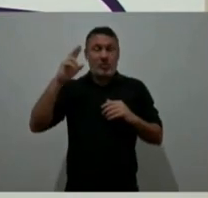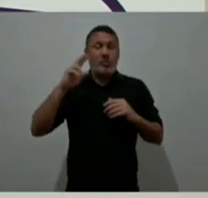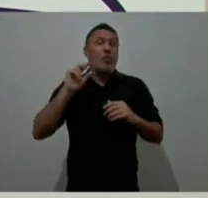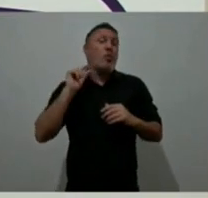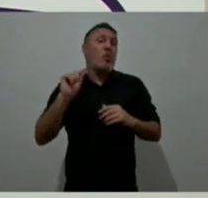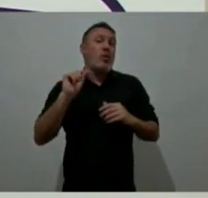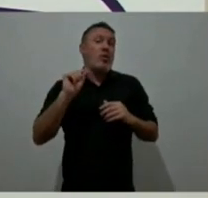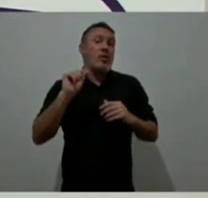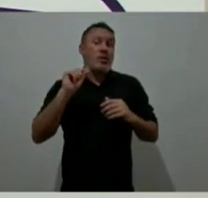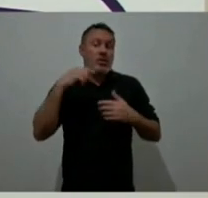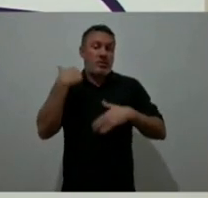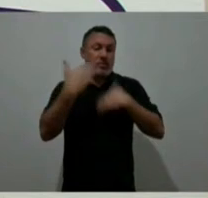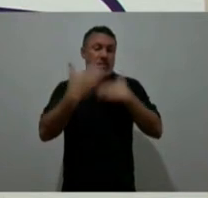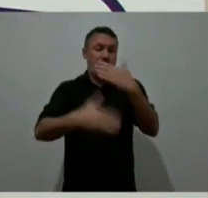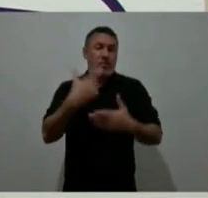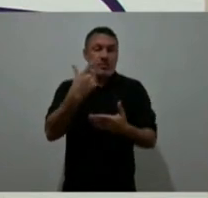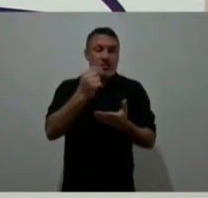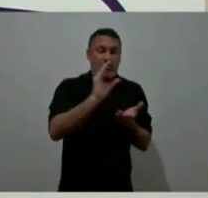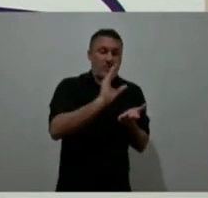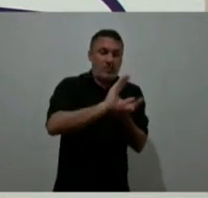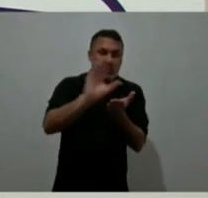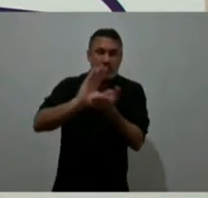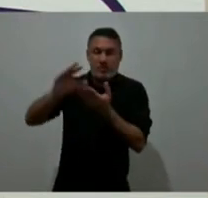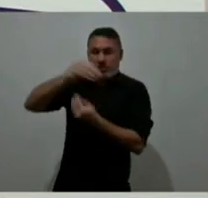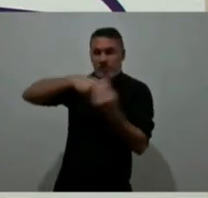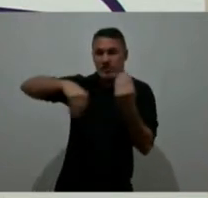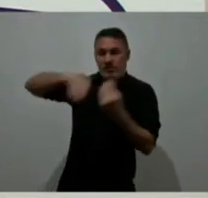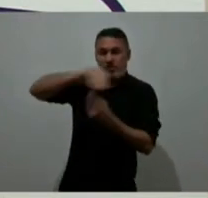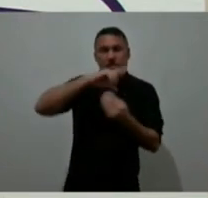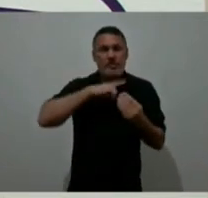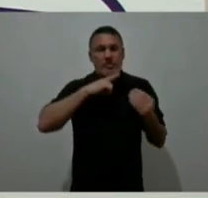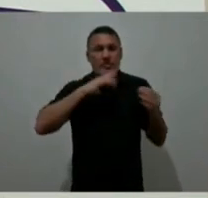seja casado cada vez mais com respeito